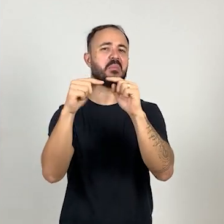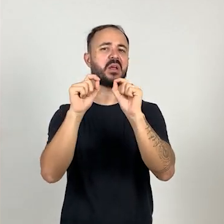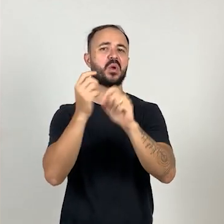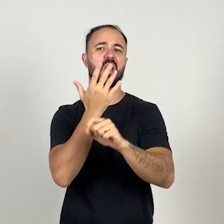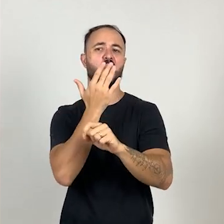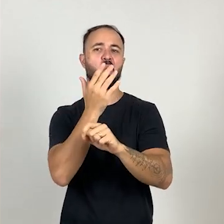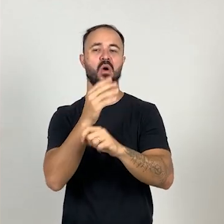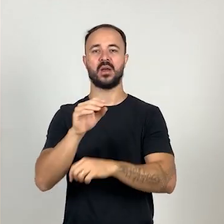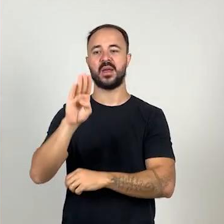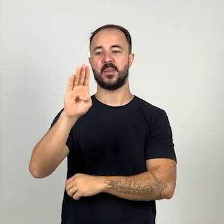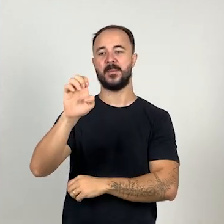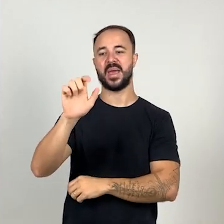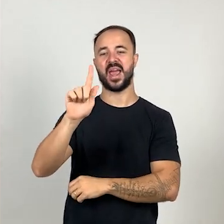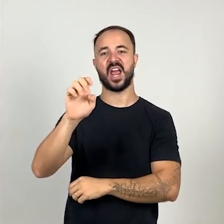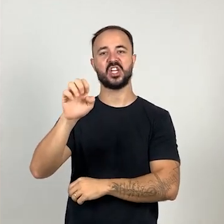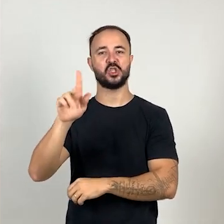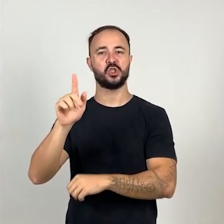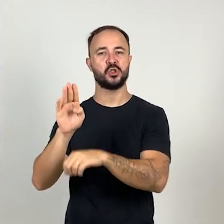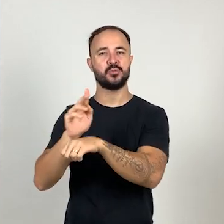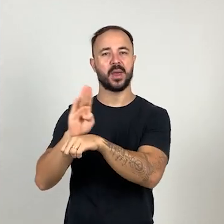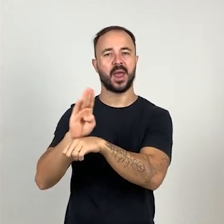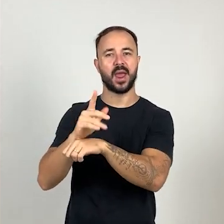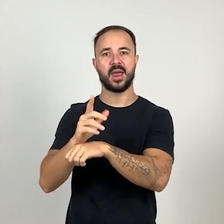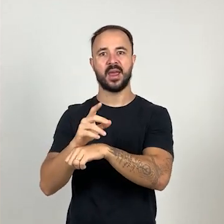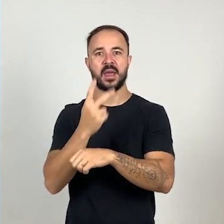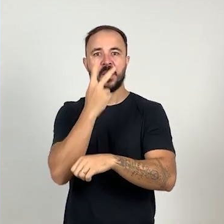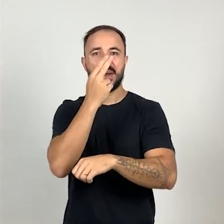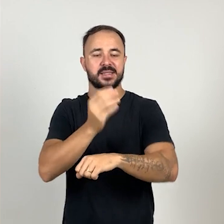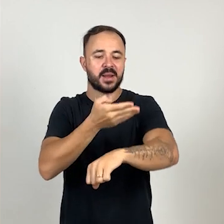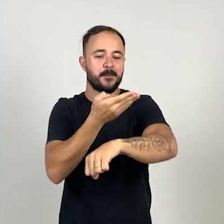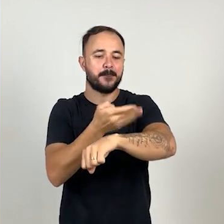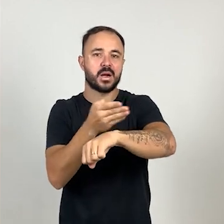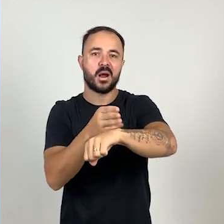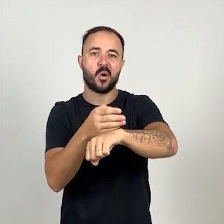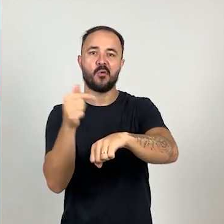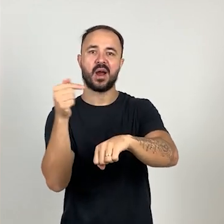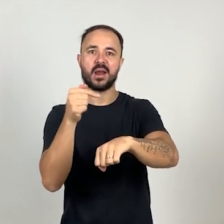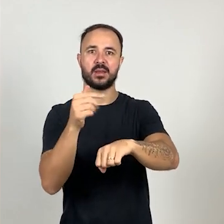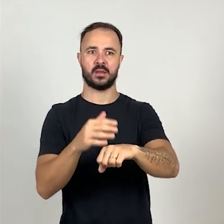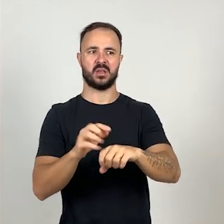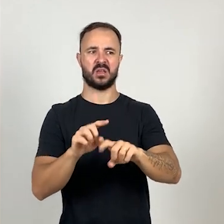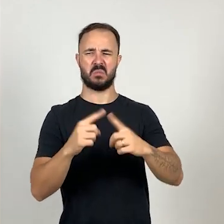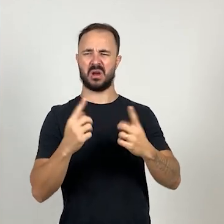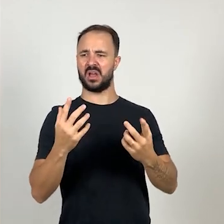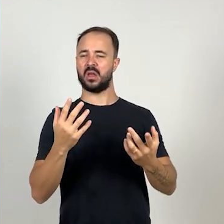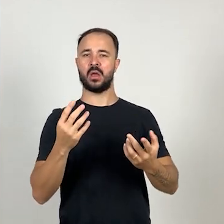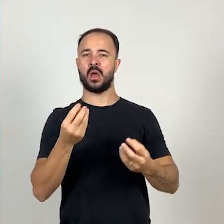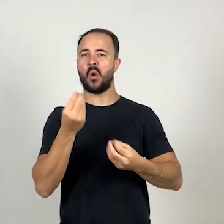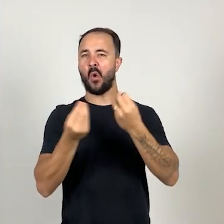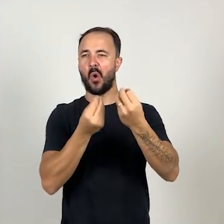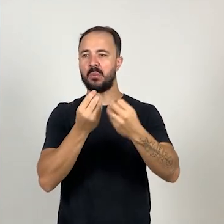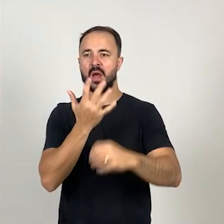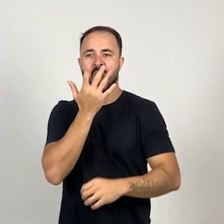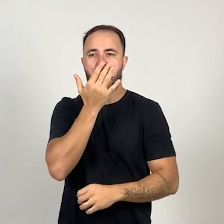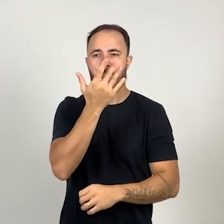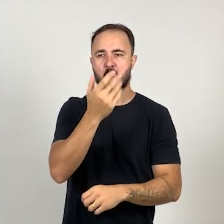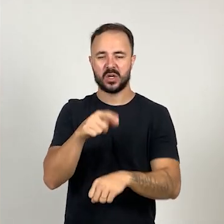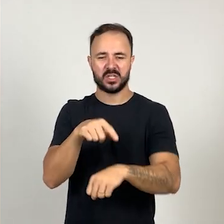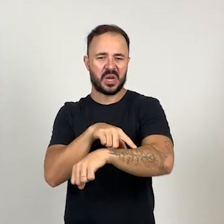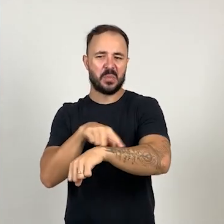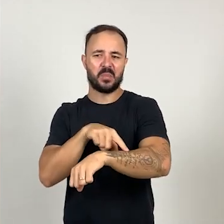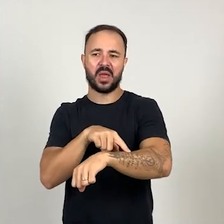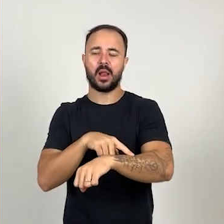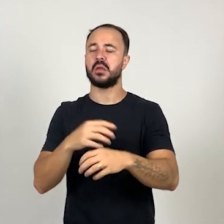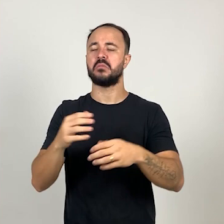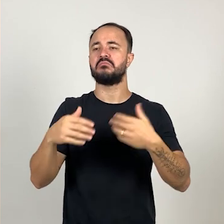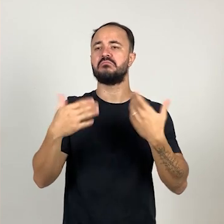a pele branca como padrão. Isso é uma forma de racismo. Na realidade, não existe uma cor única para representar a diversidade